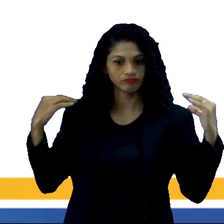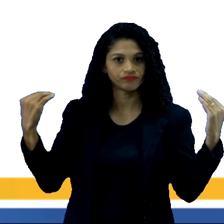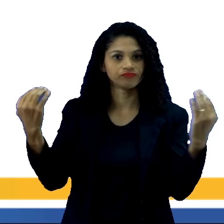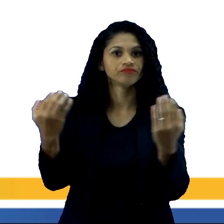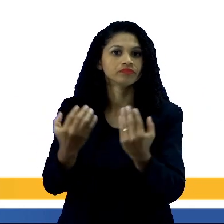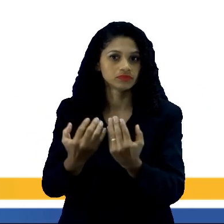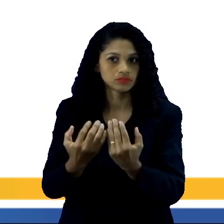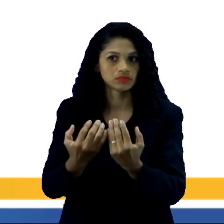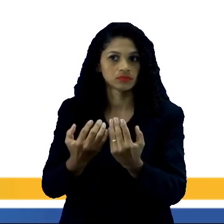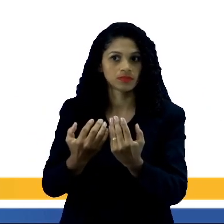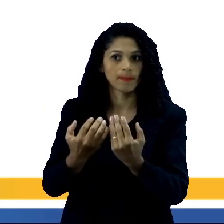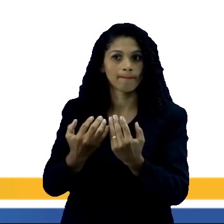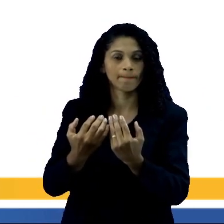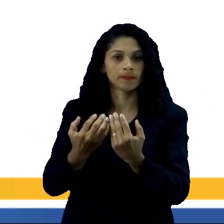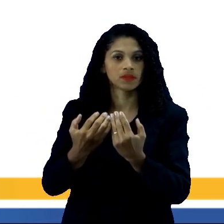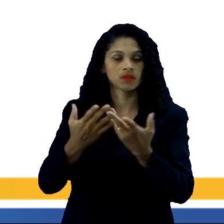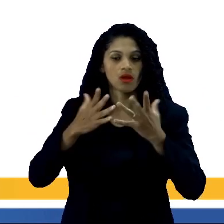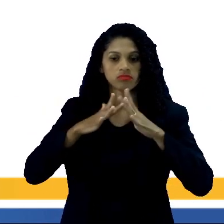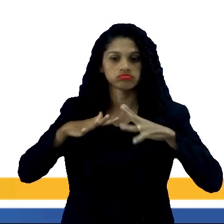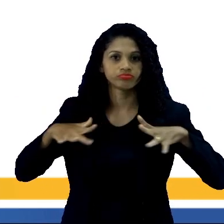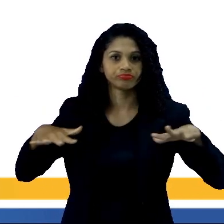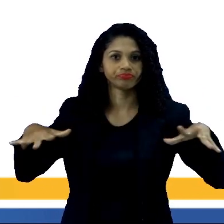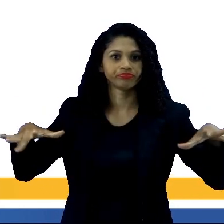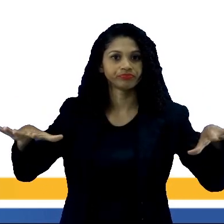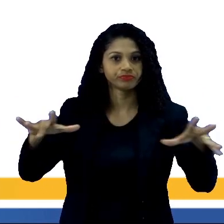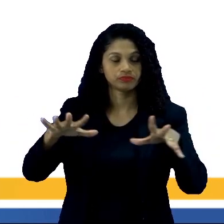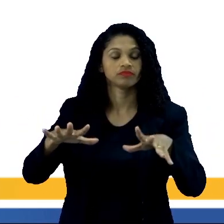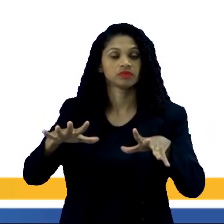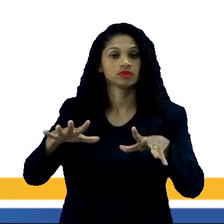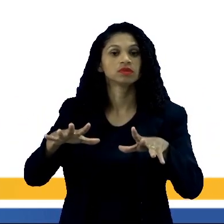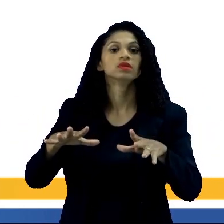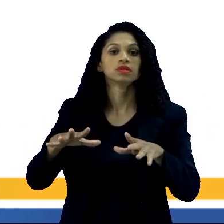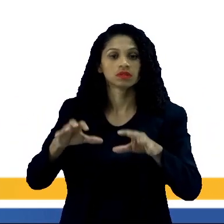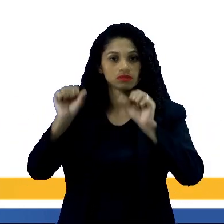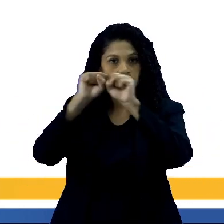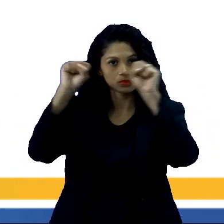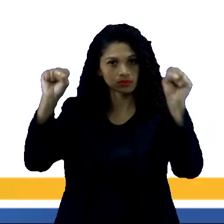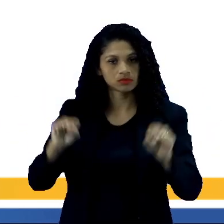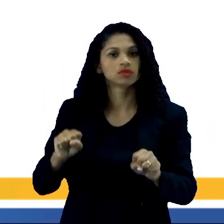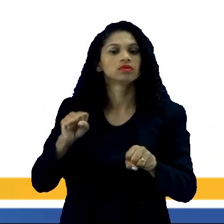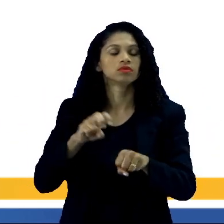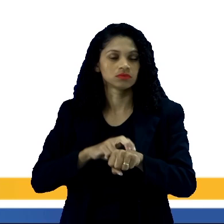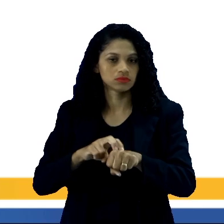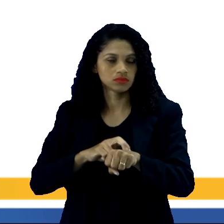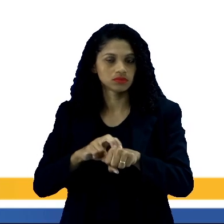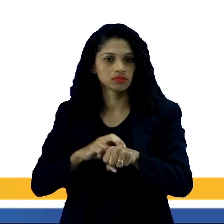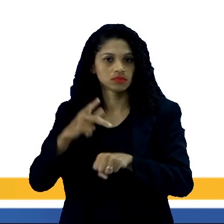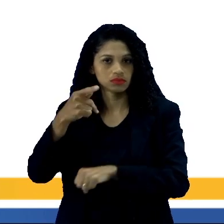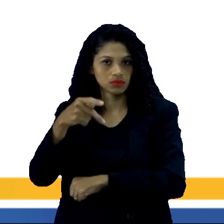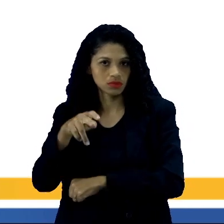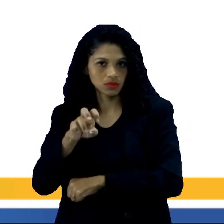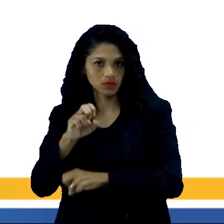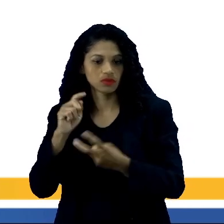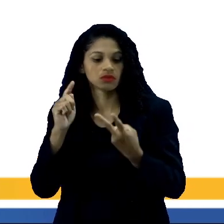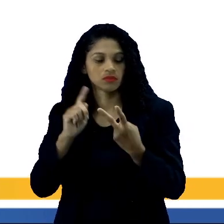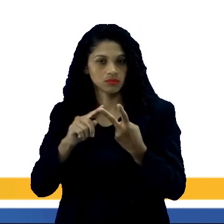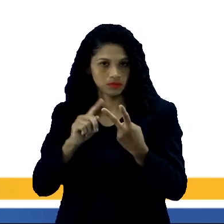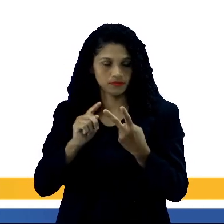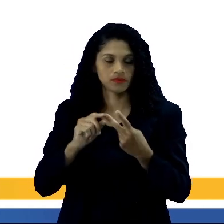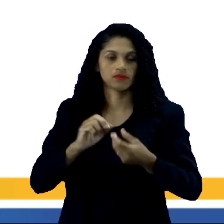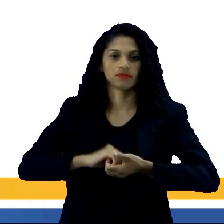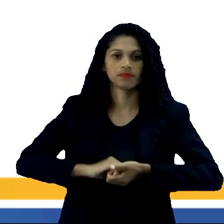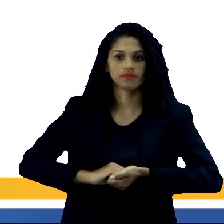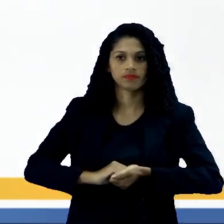está em volta, que está mais espalhado no nosso corpo, vai ser o nosso sistema nervoso periférico, que são os nossos nervos.